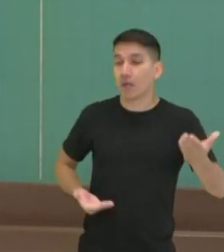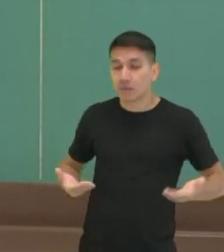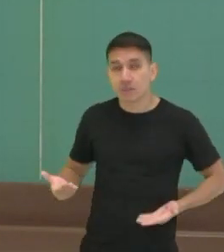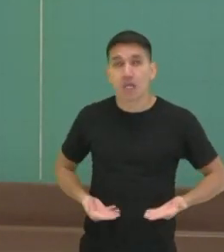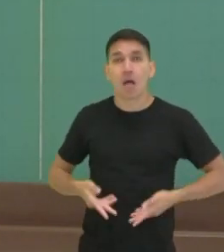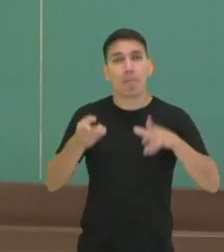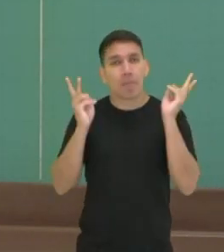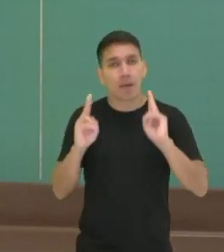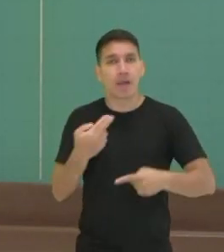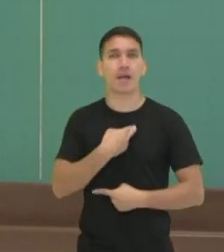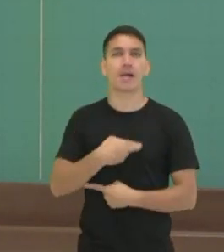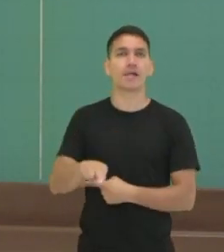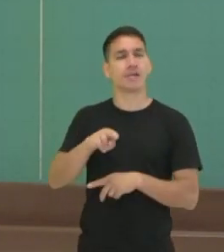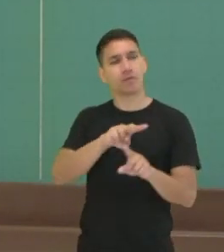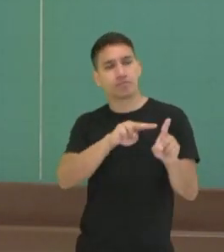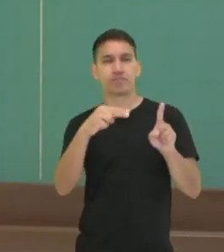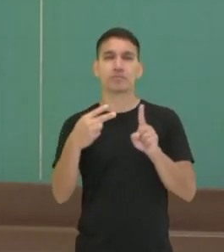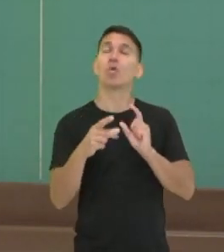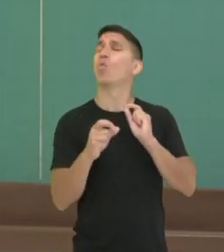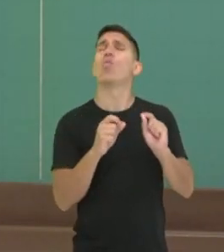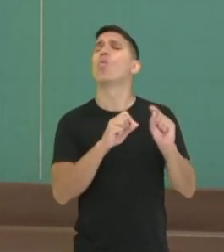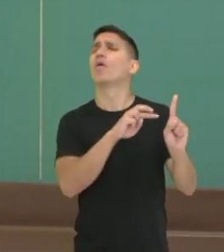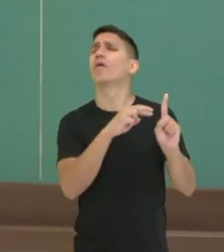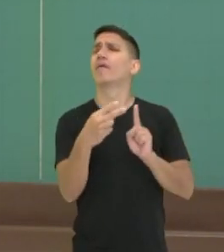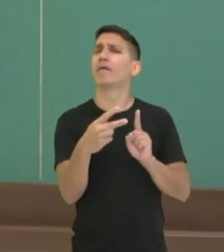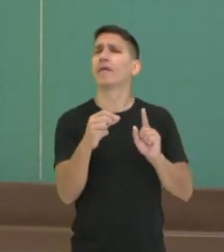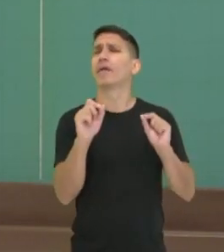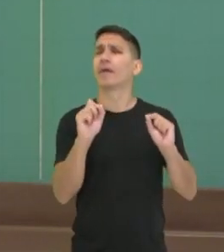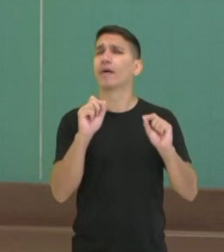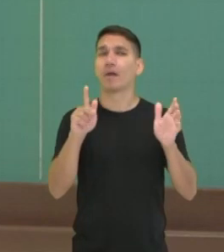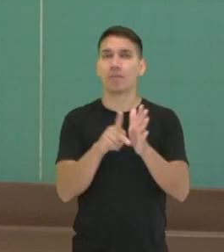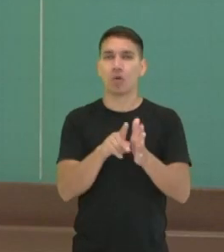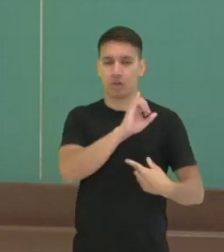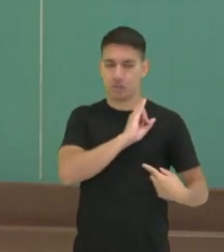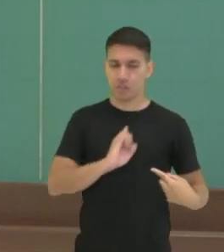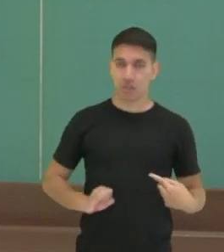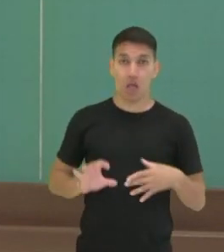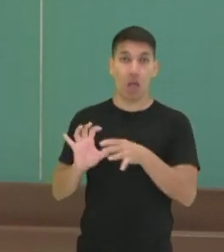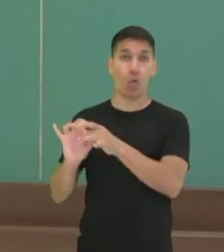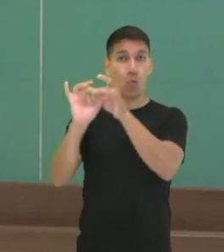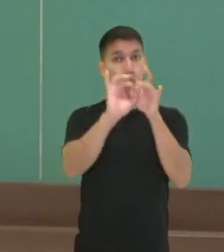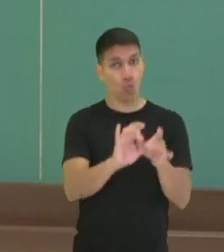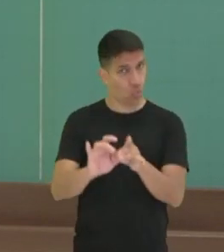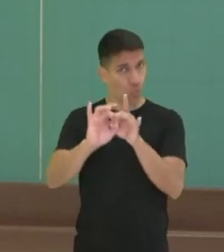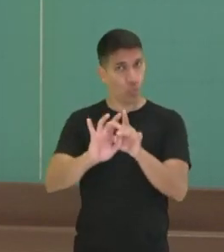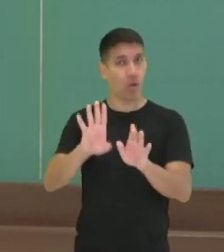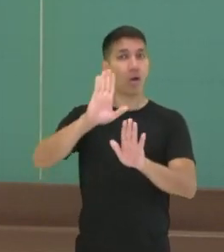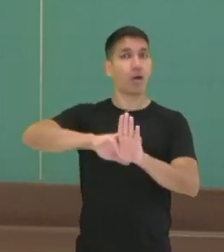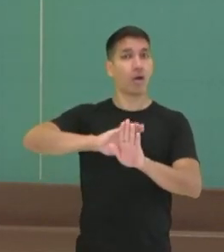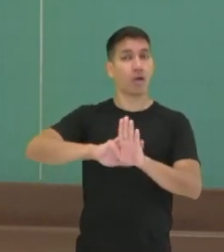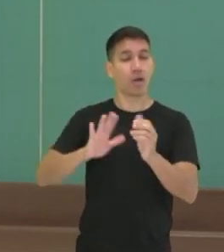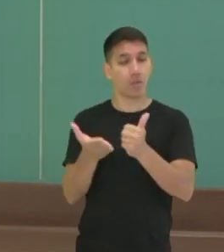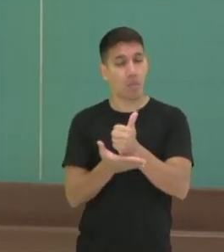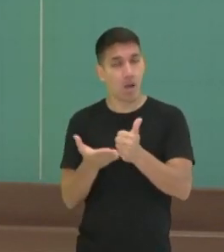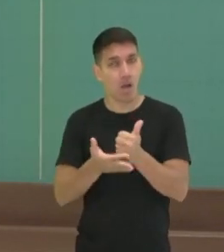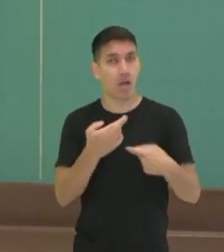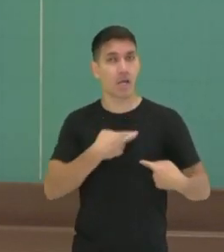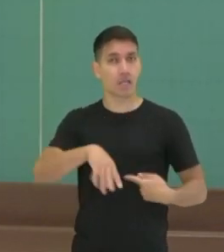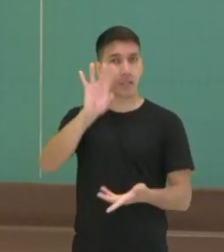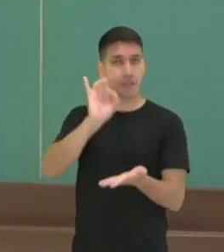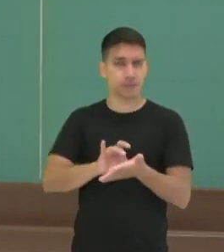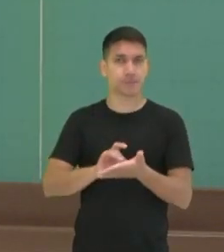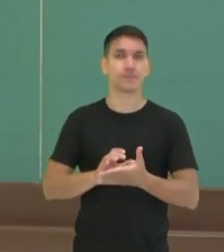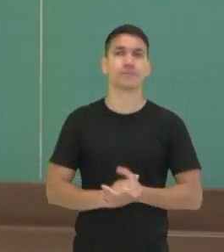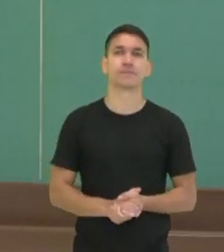mesma religião, a mesma visão. E a visão dele é o quê? Era um império totalmente unido, tendo o cristianismo como religião oficial.